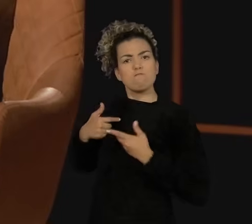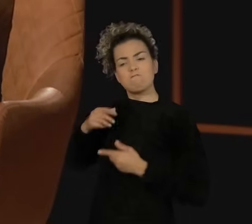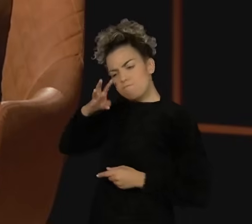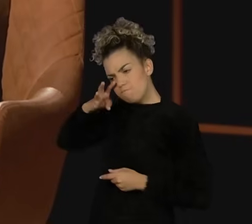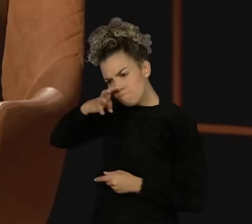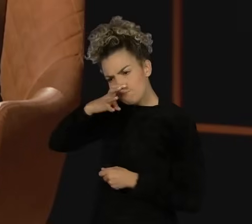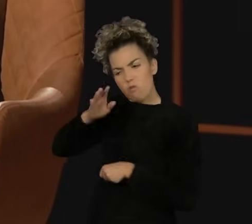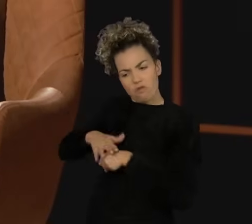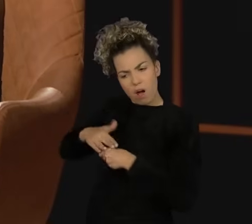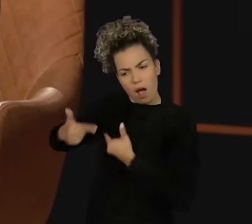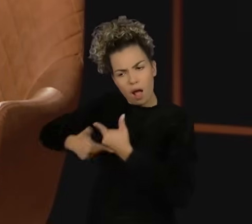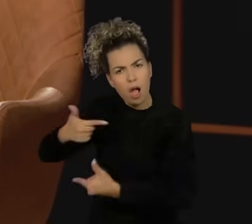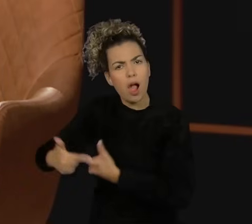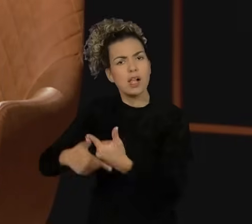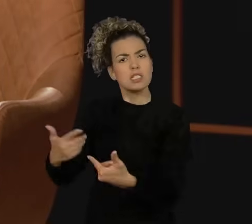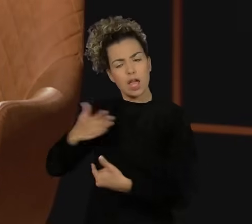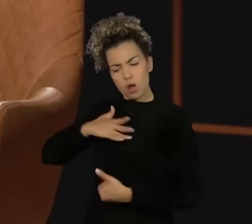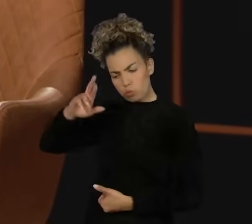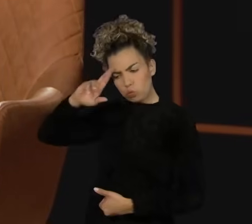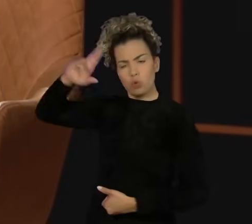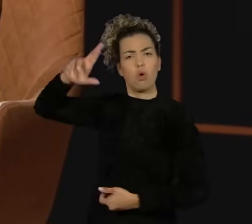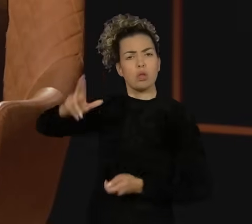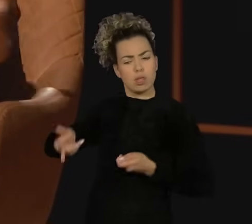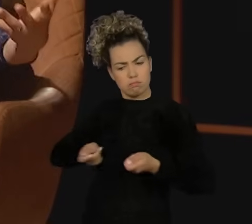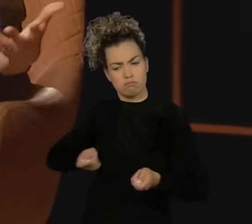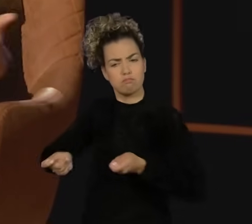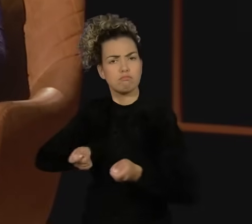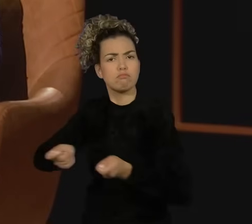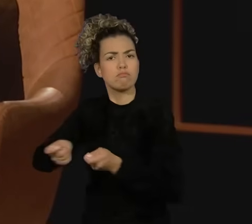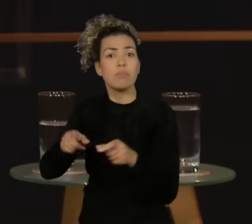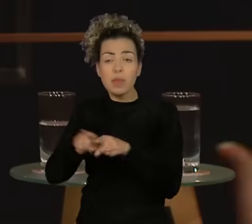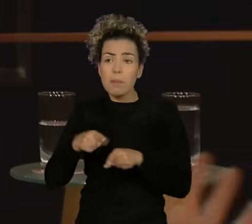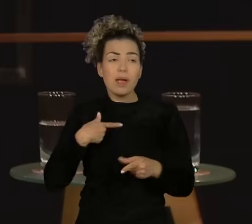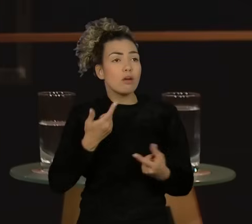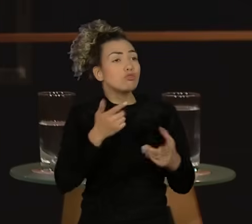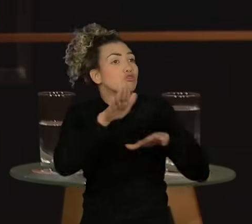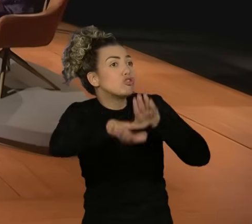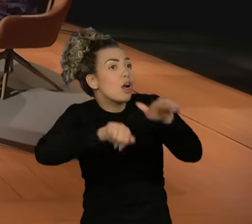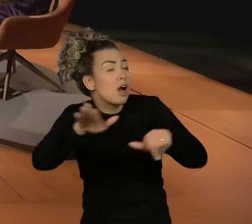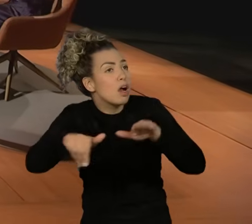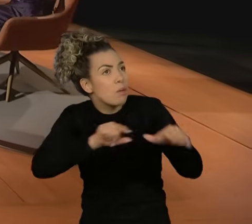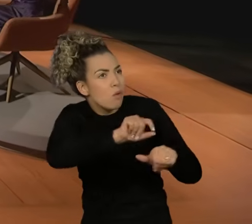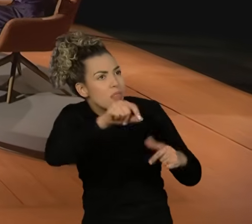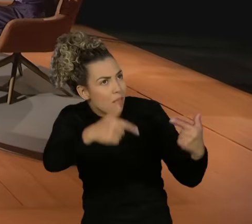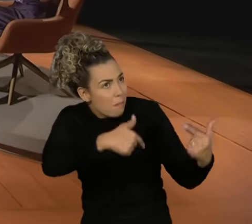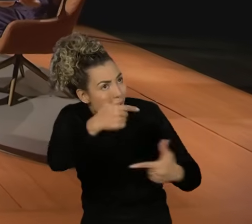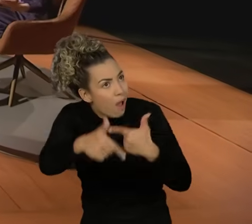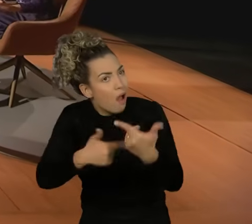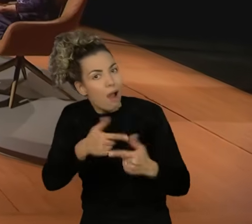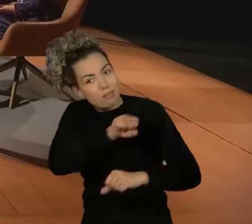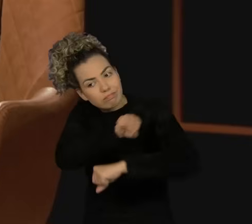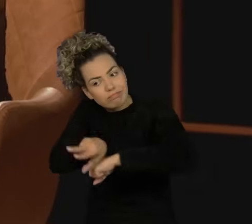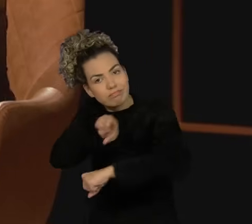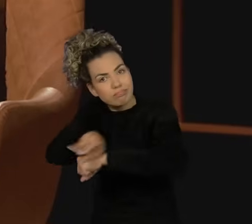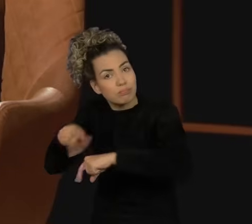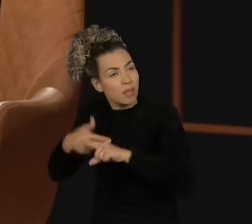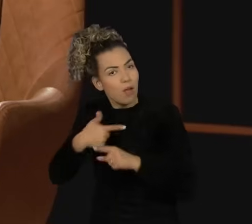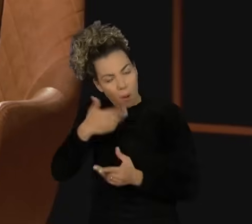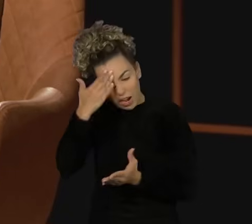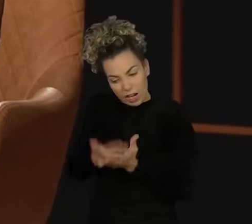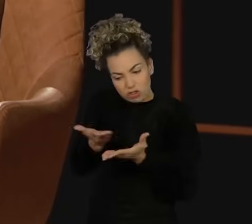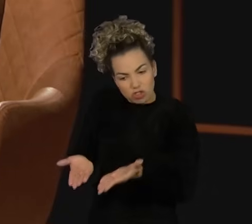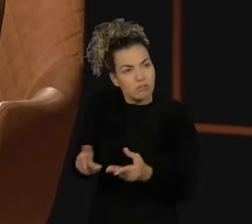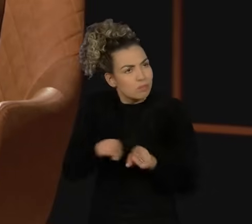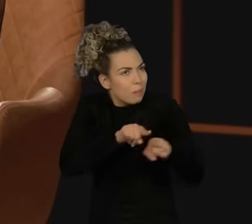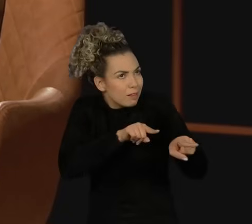do seu próprio trabalho, você emprega as pessoas em quem você acredita, é